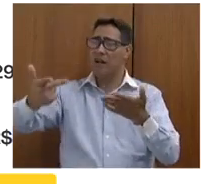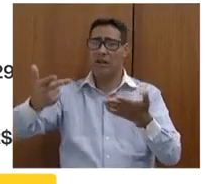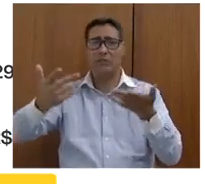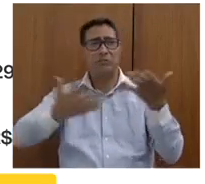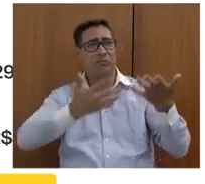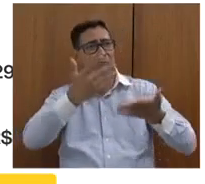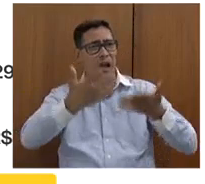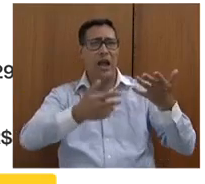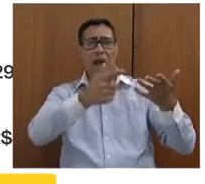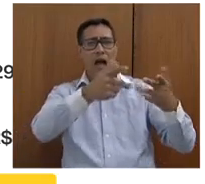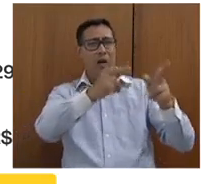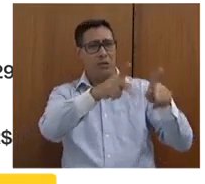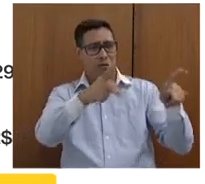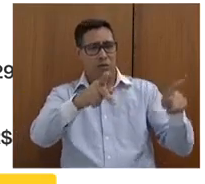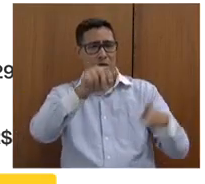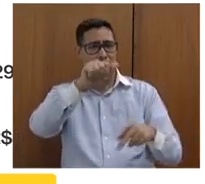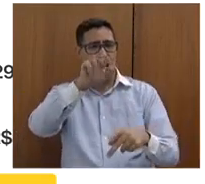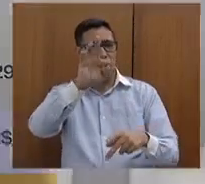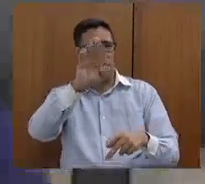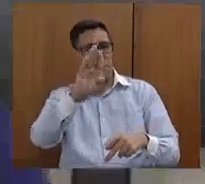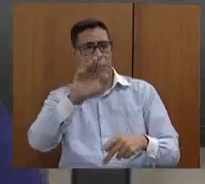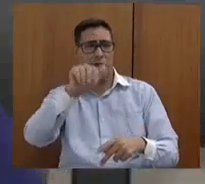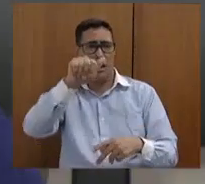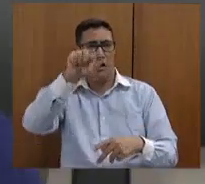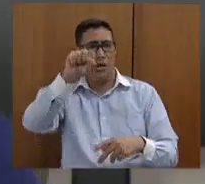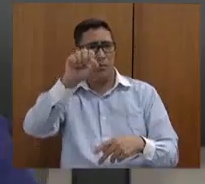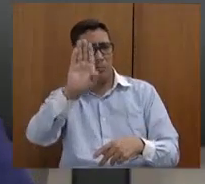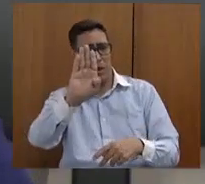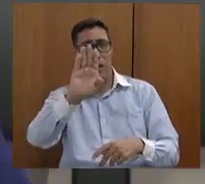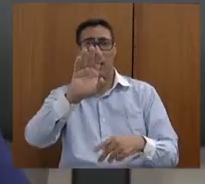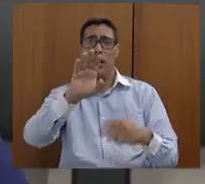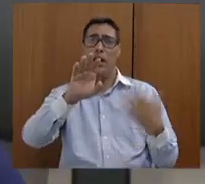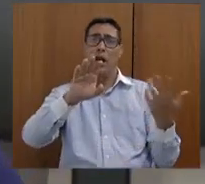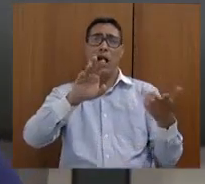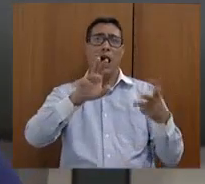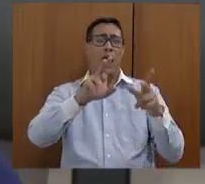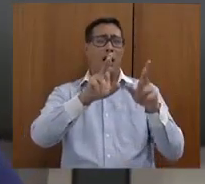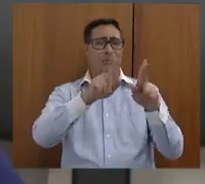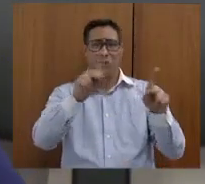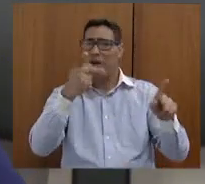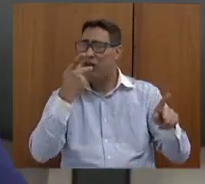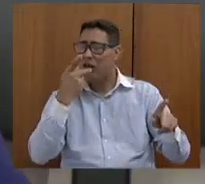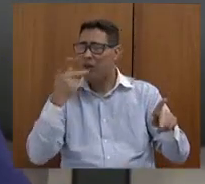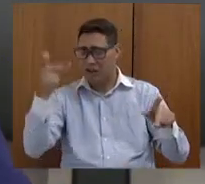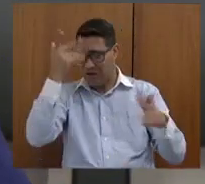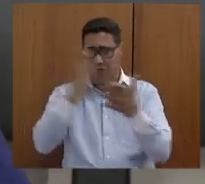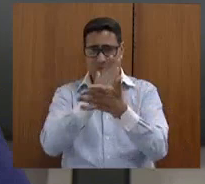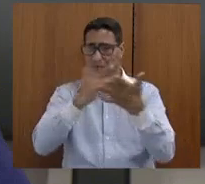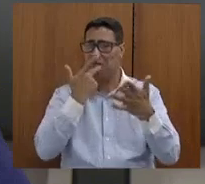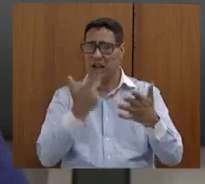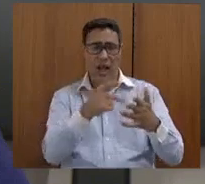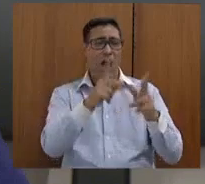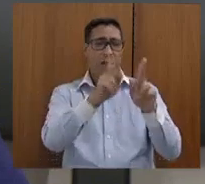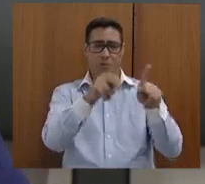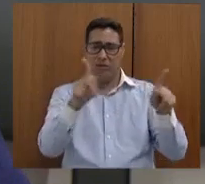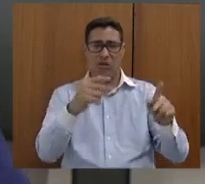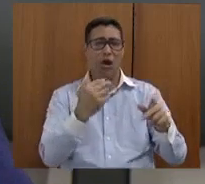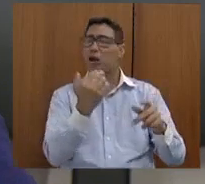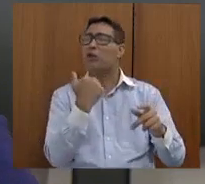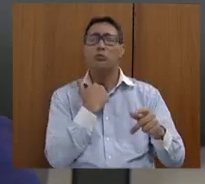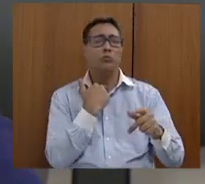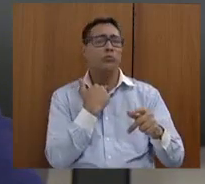seja ele atb ASB professor não pode se alimentar dentro da escola ela está